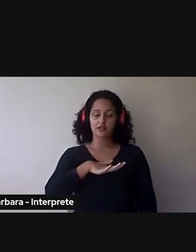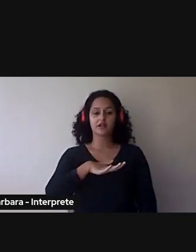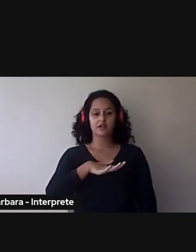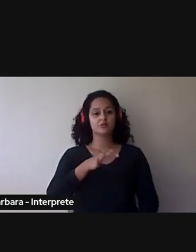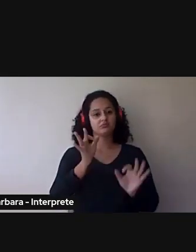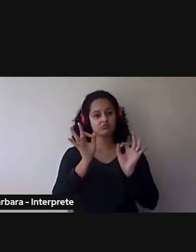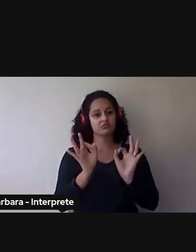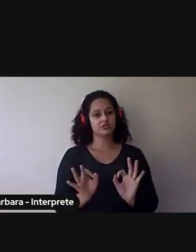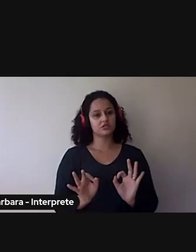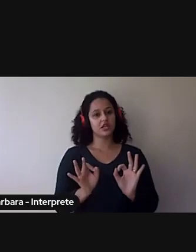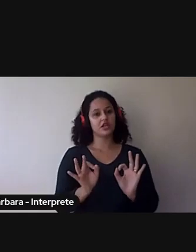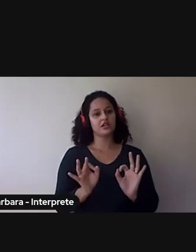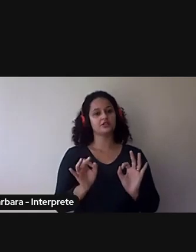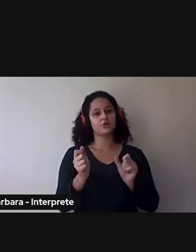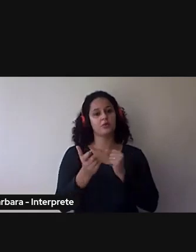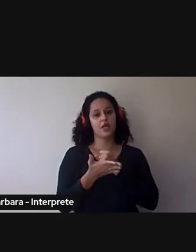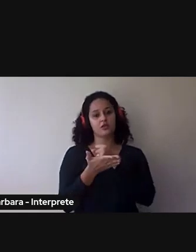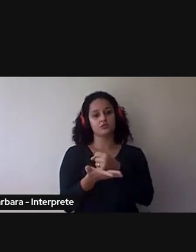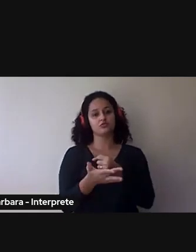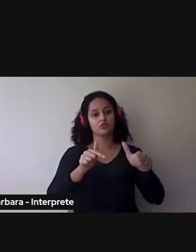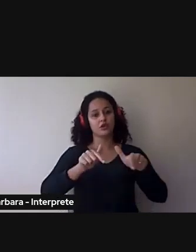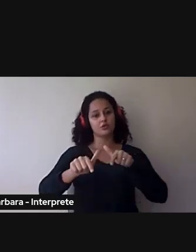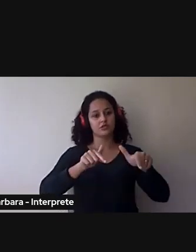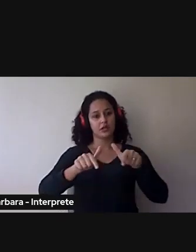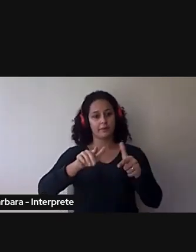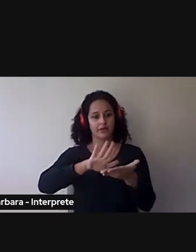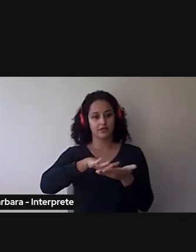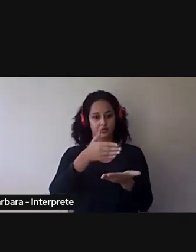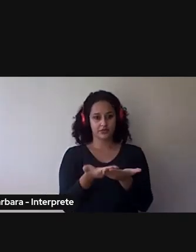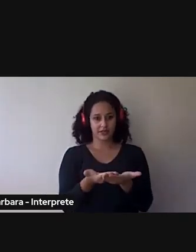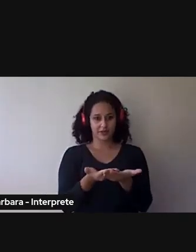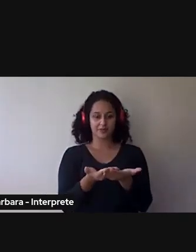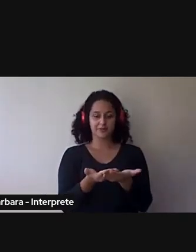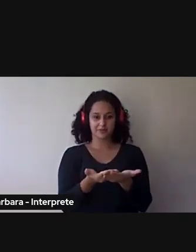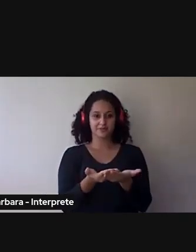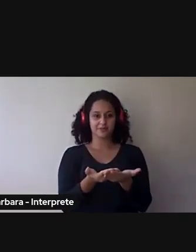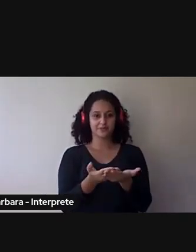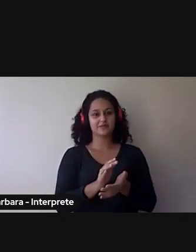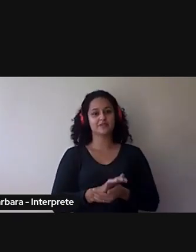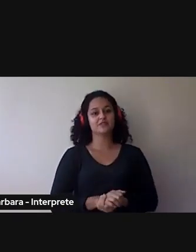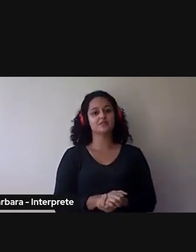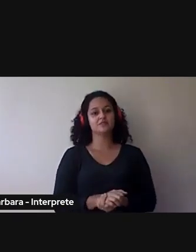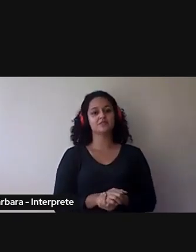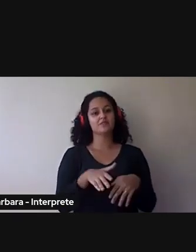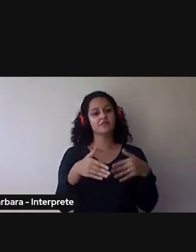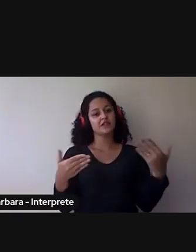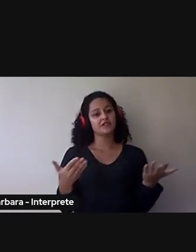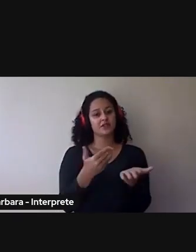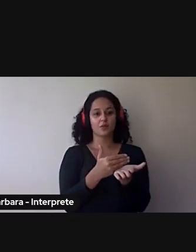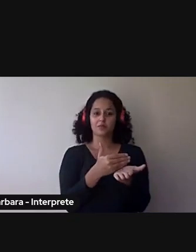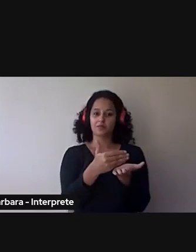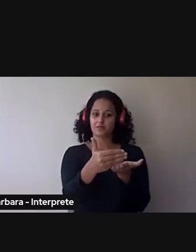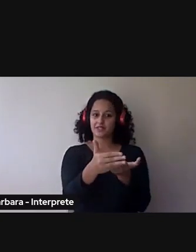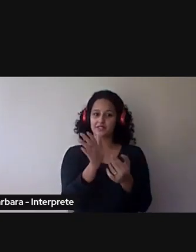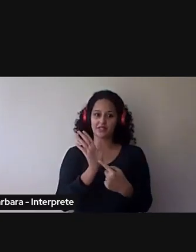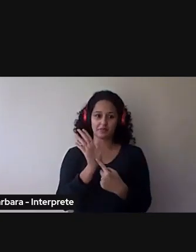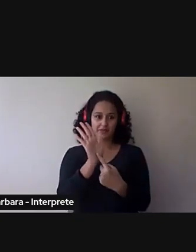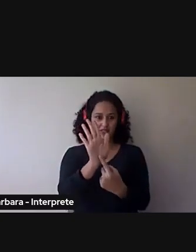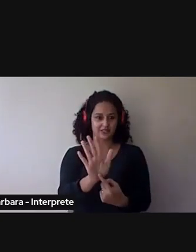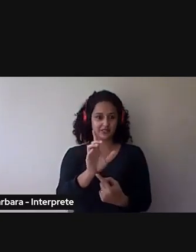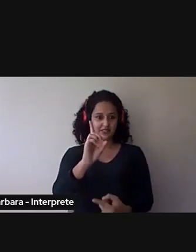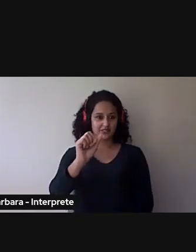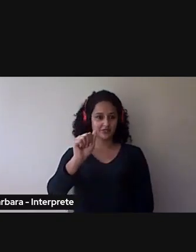facilitar o trabalho do pessoal, das intérpretes, tá bom? Então, vamos dar início aqui à apresentação do